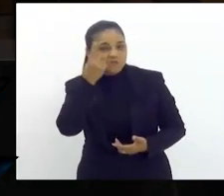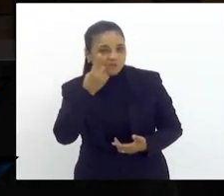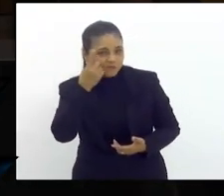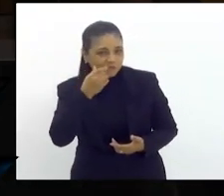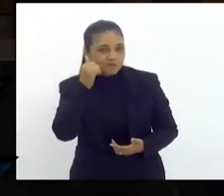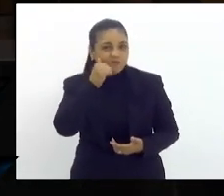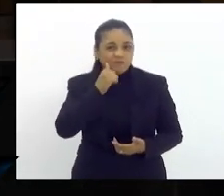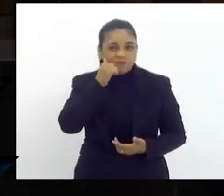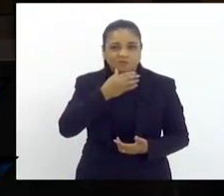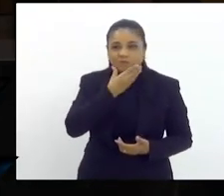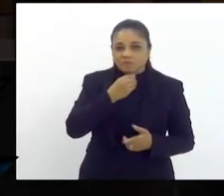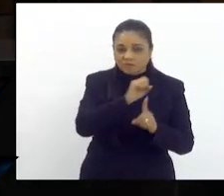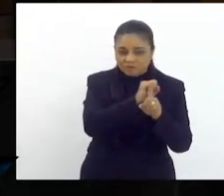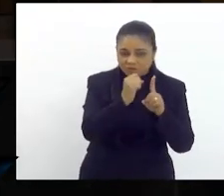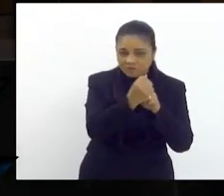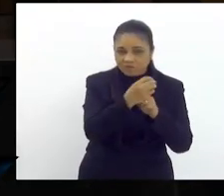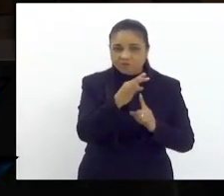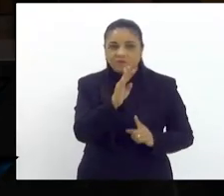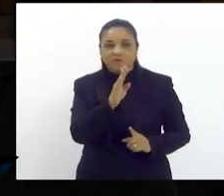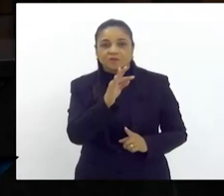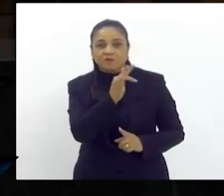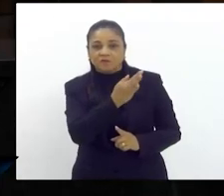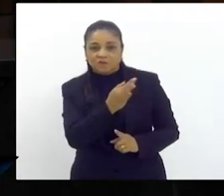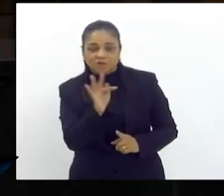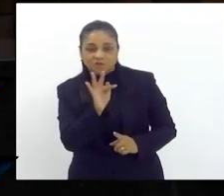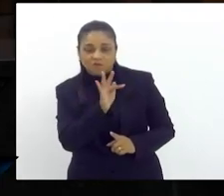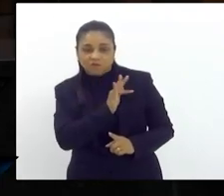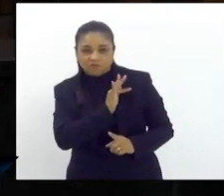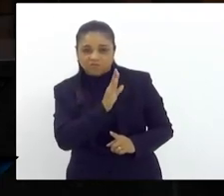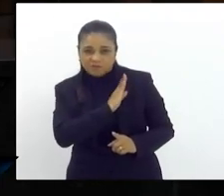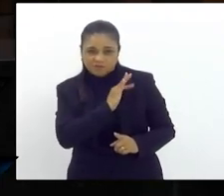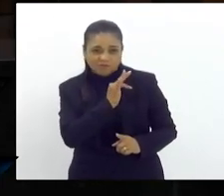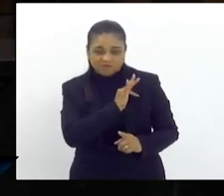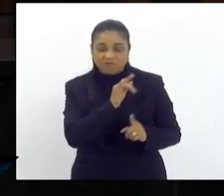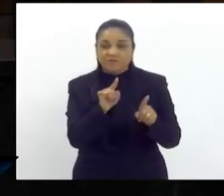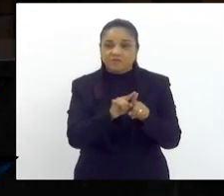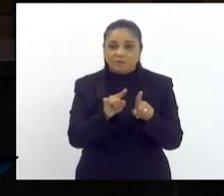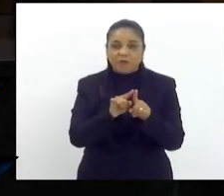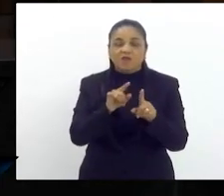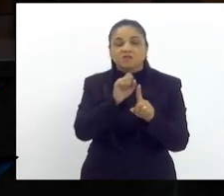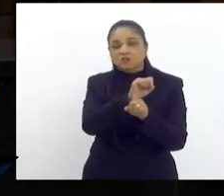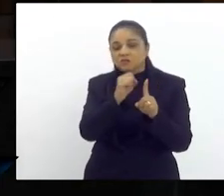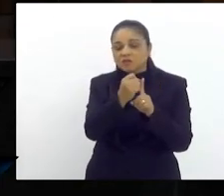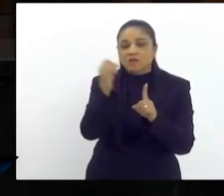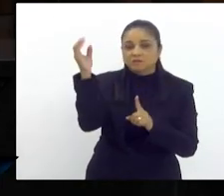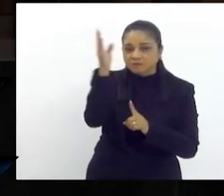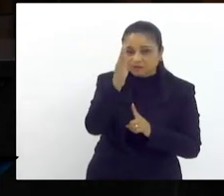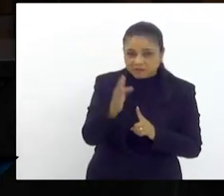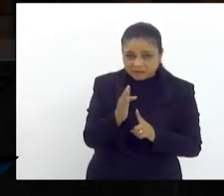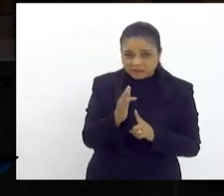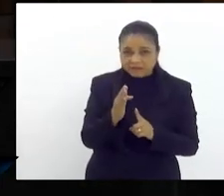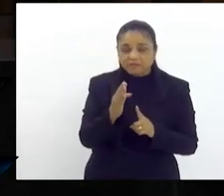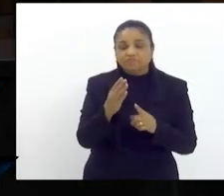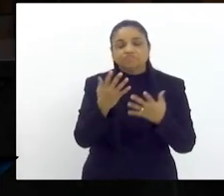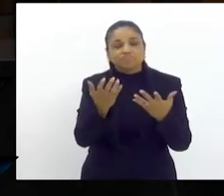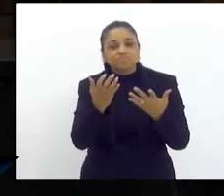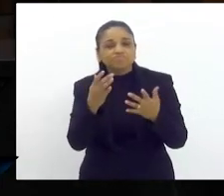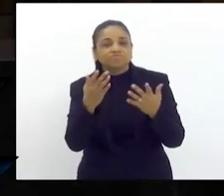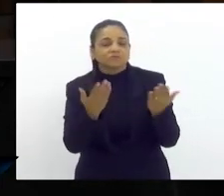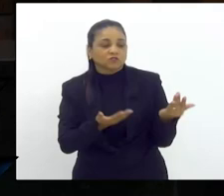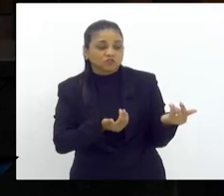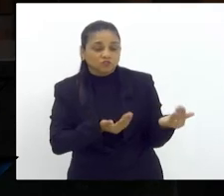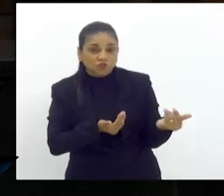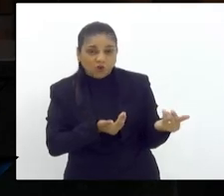sociedade Fluminense sociedade brasileira nós queremos o nossos jovens